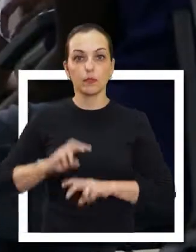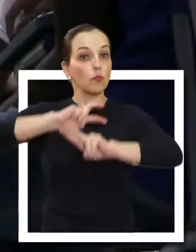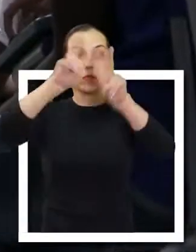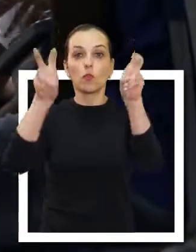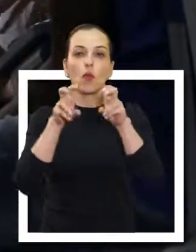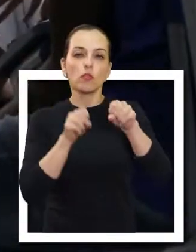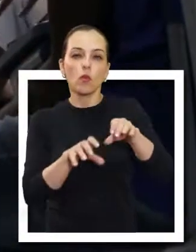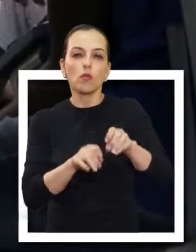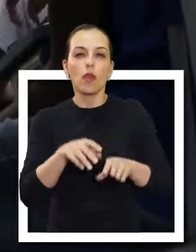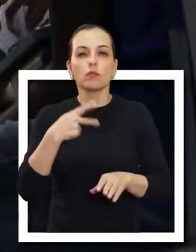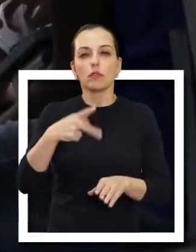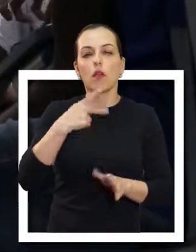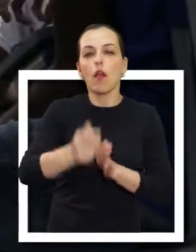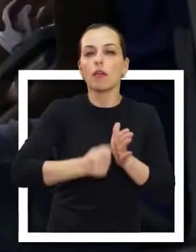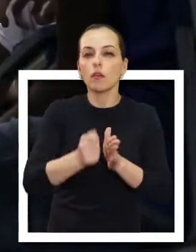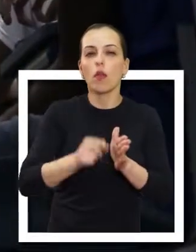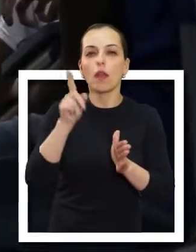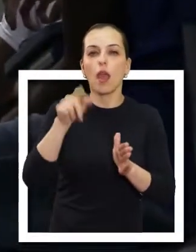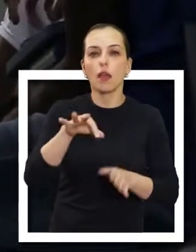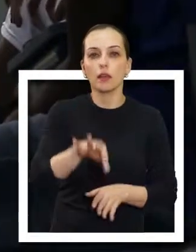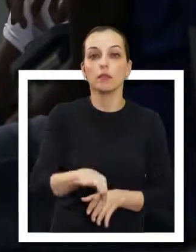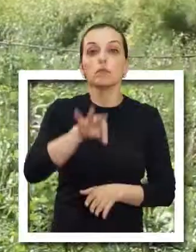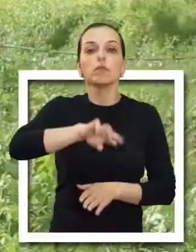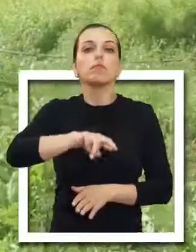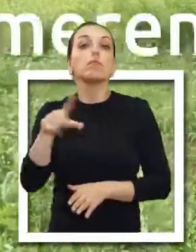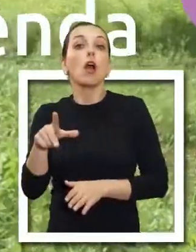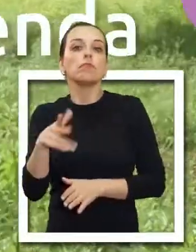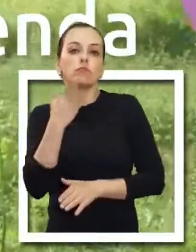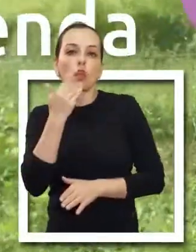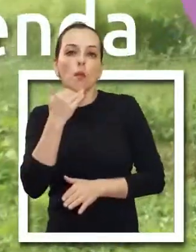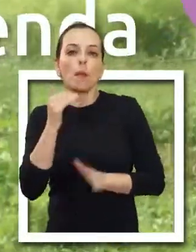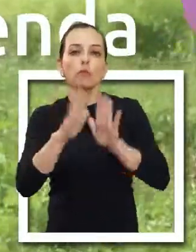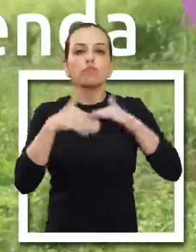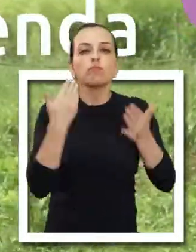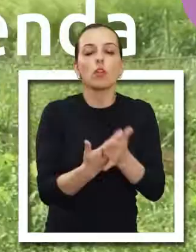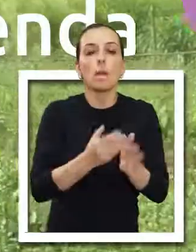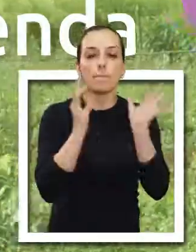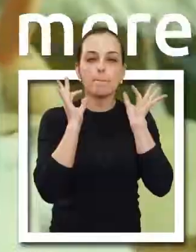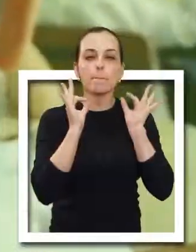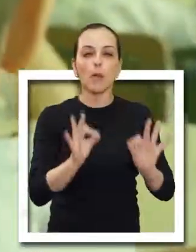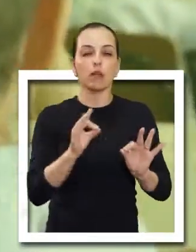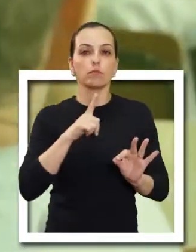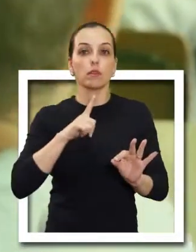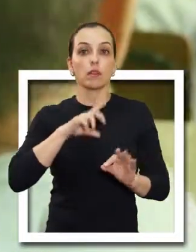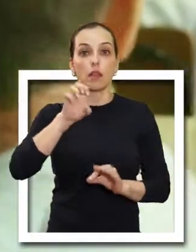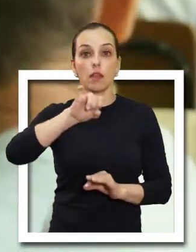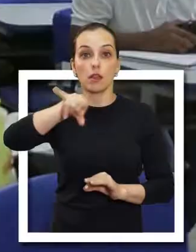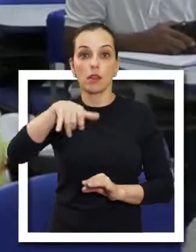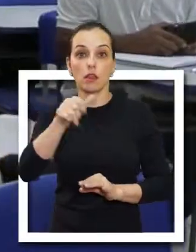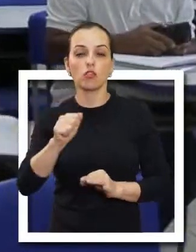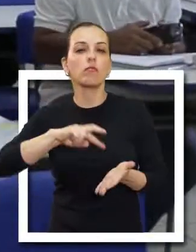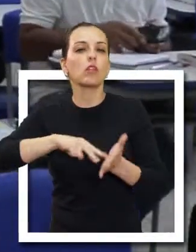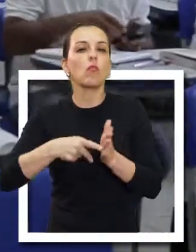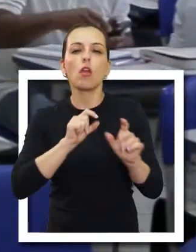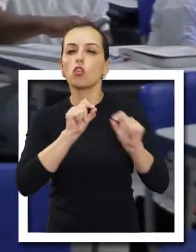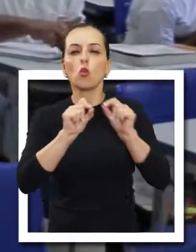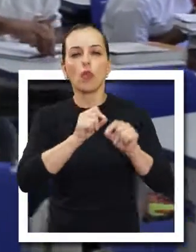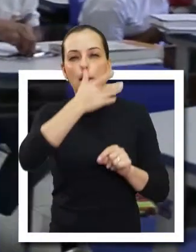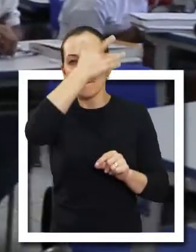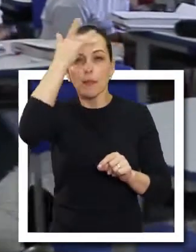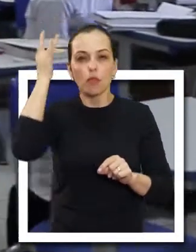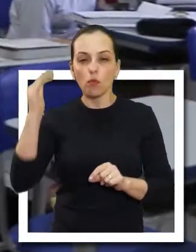Em matéria de educação, a cidade dá aula. Basta somar a qualidade da merenda servida aos estudantes a programas como